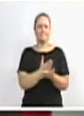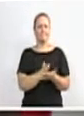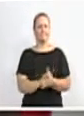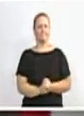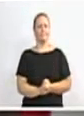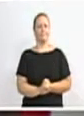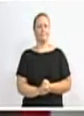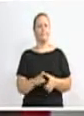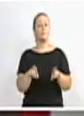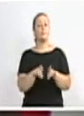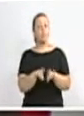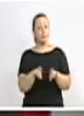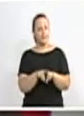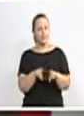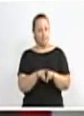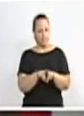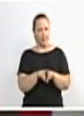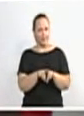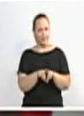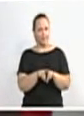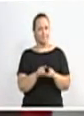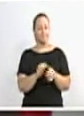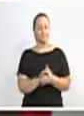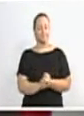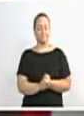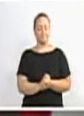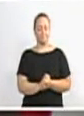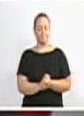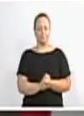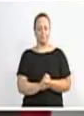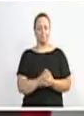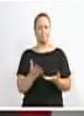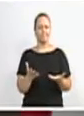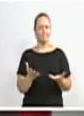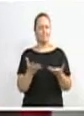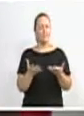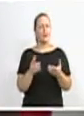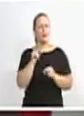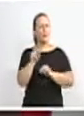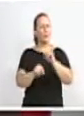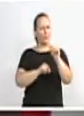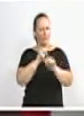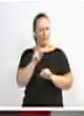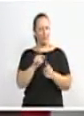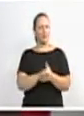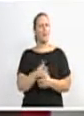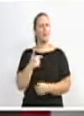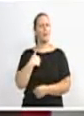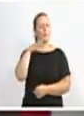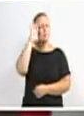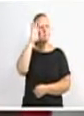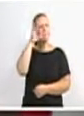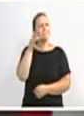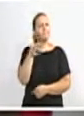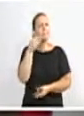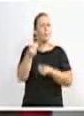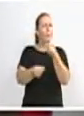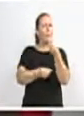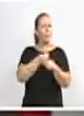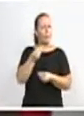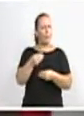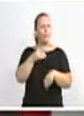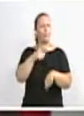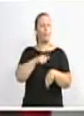Suporta-se também minha fala, meu pronunciamento hoje, na compreensão que tem do Brasil e do mundo e do momento,